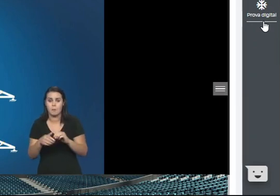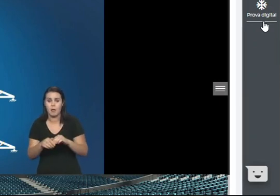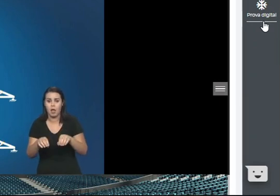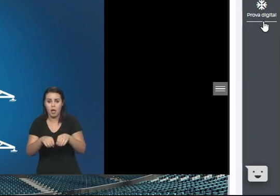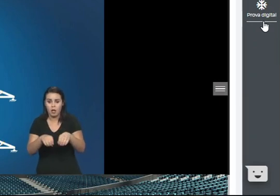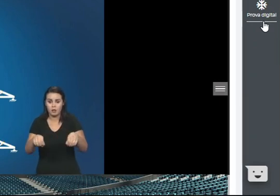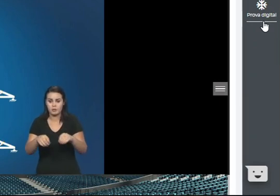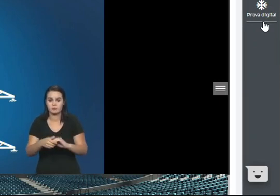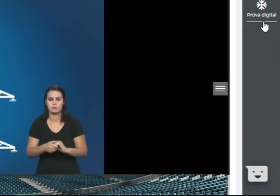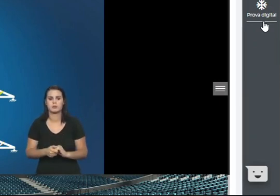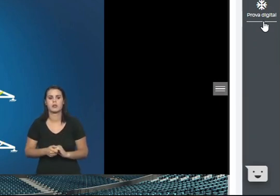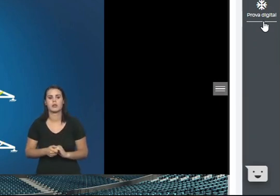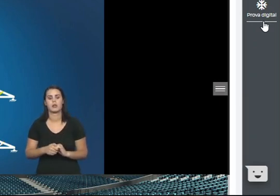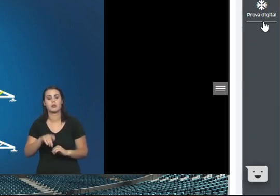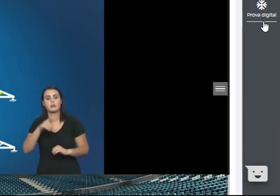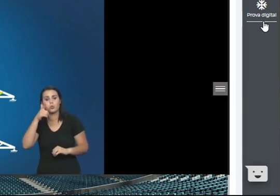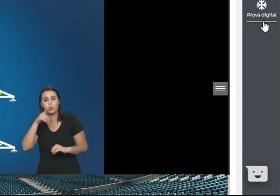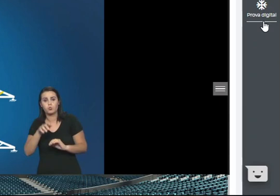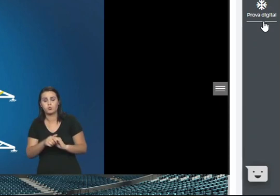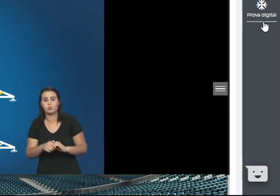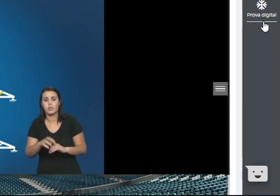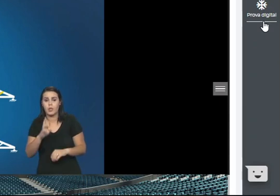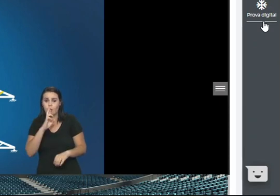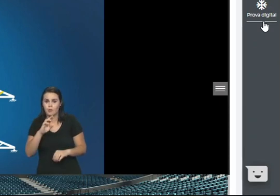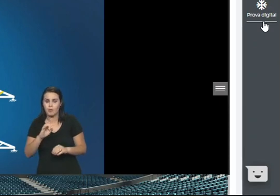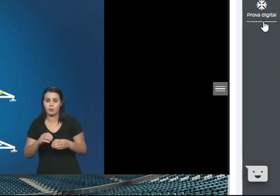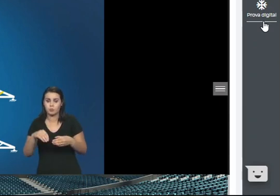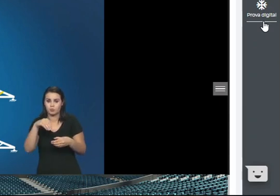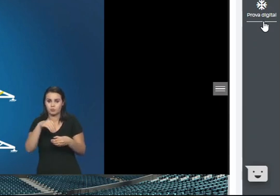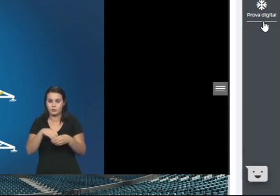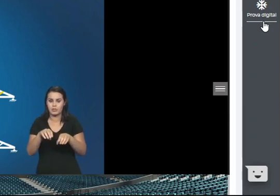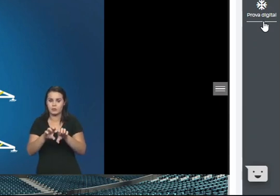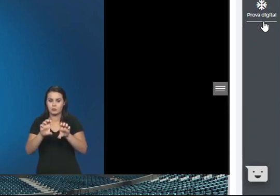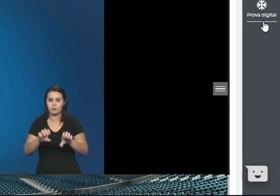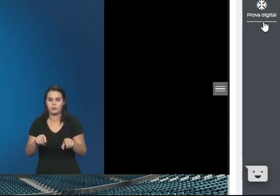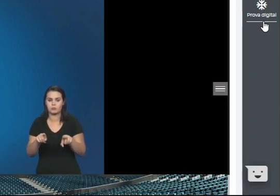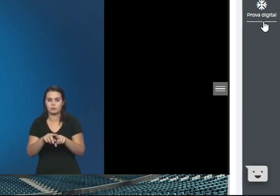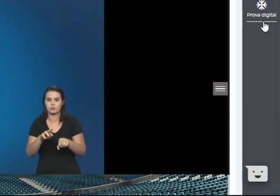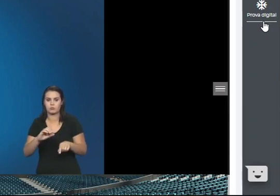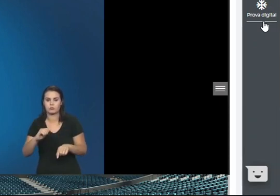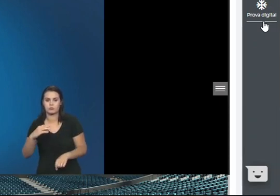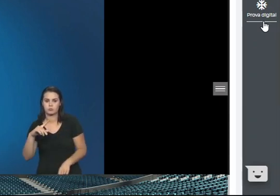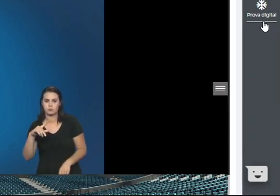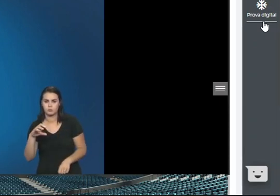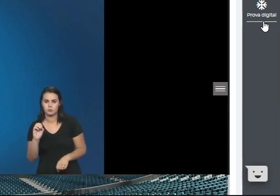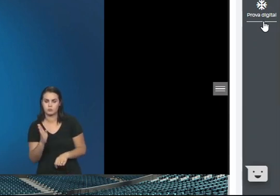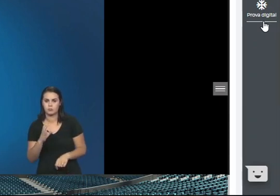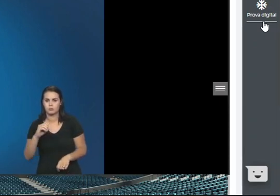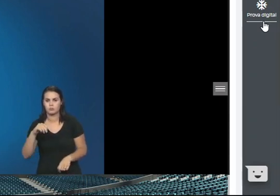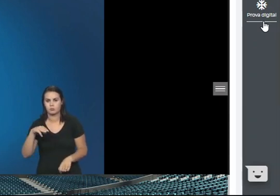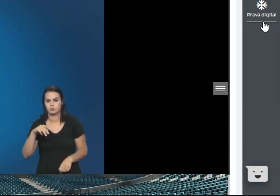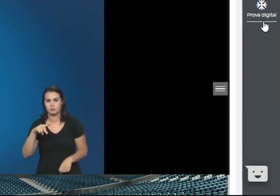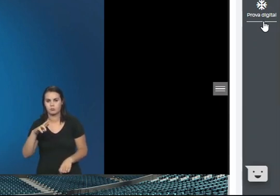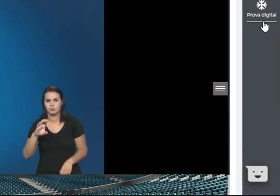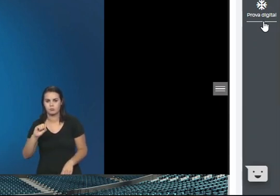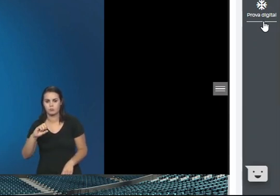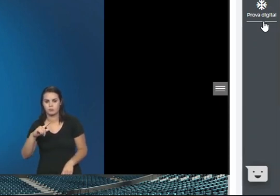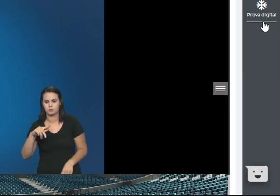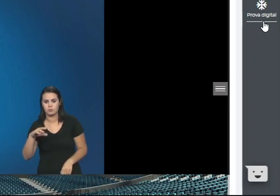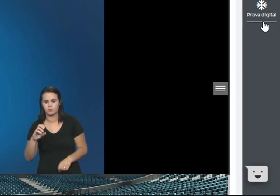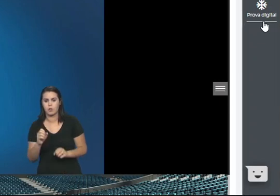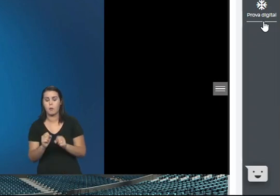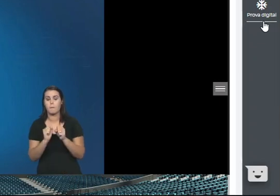responsáveis por suportar os efeitos internos da estrutura, a tração e a compressão. Uma treliça pode ser classificada como